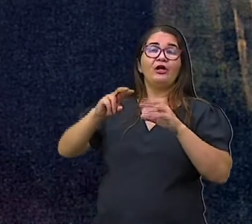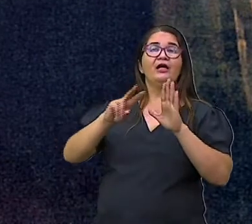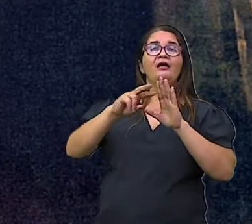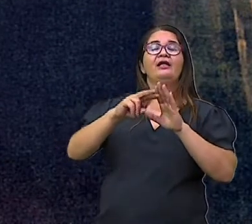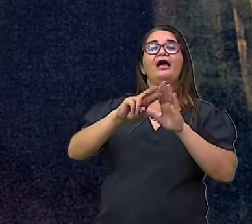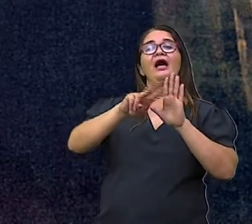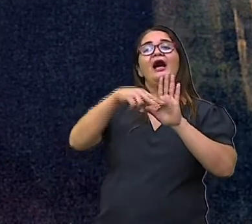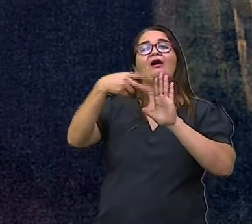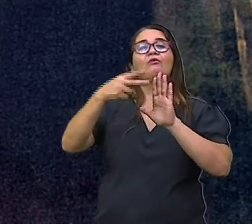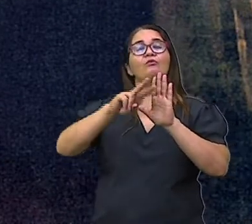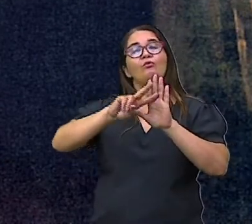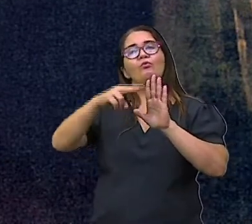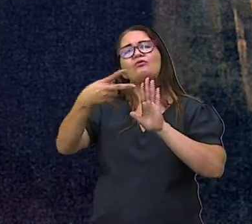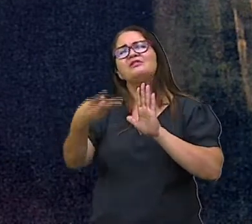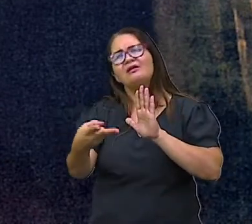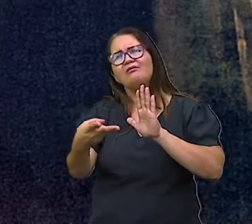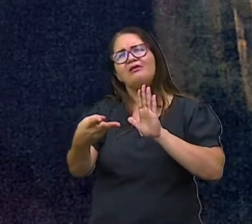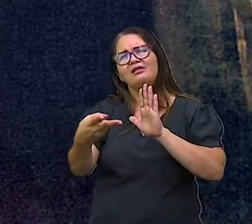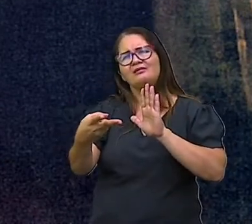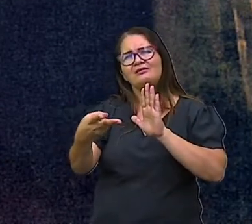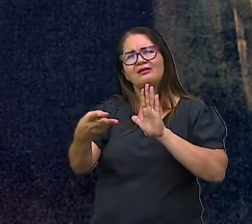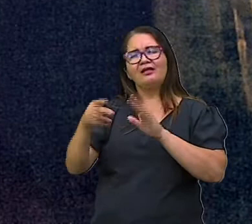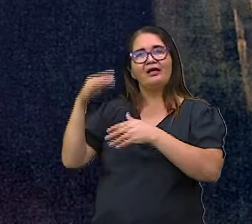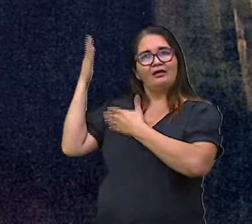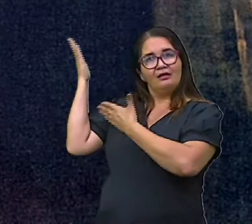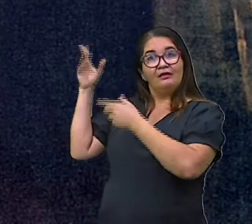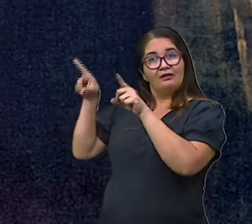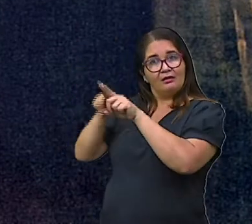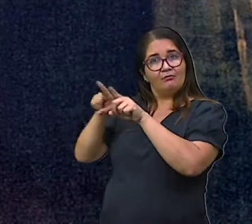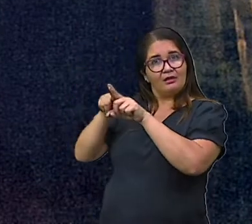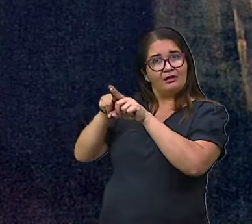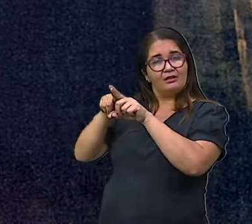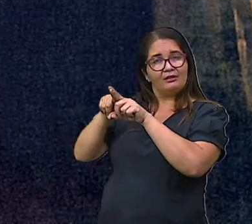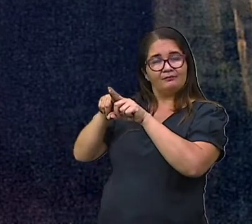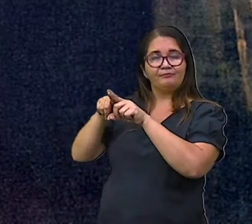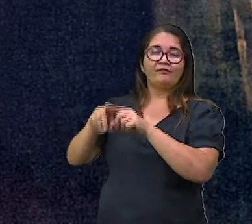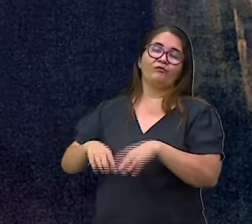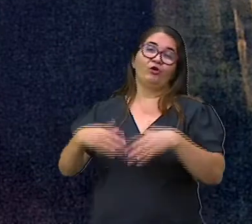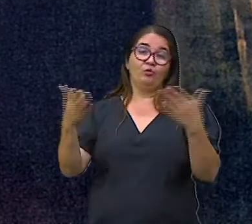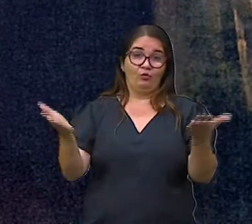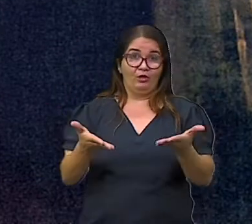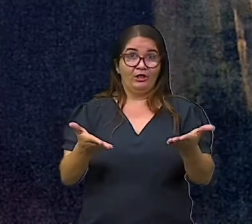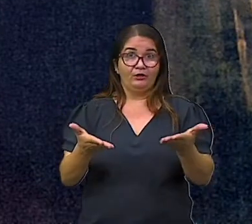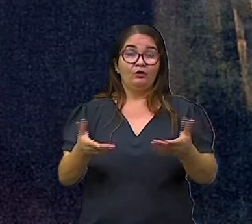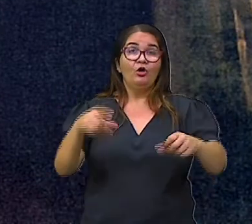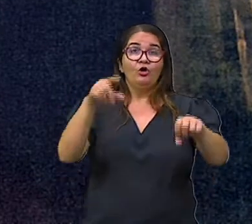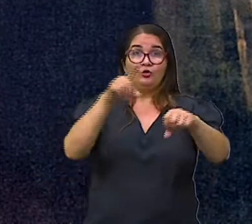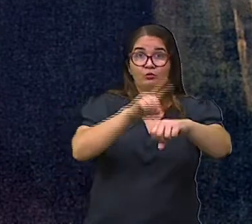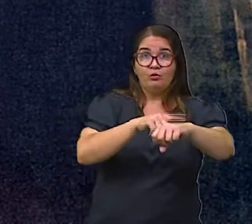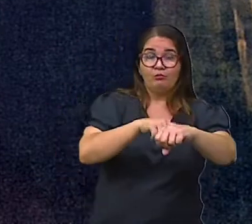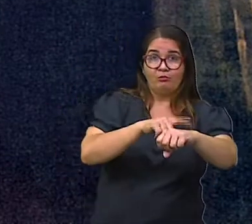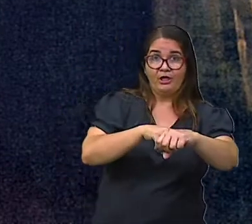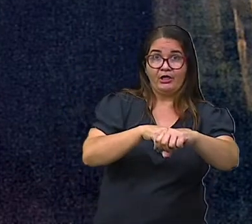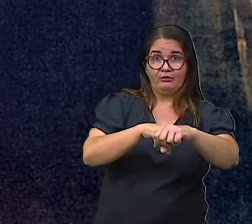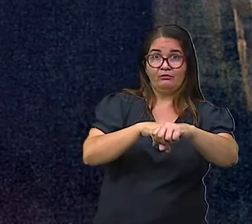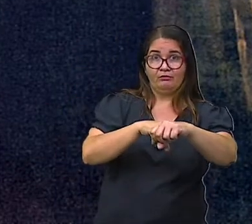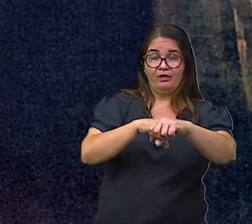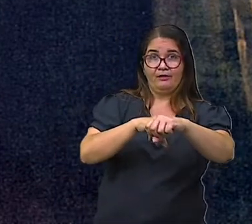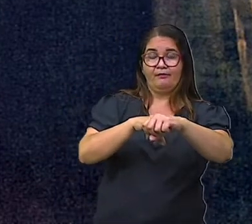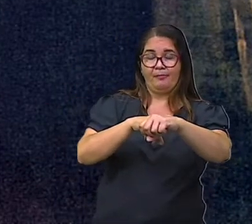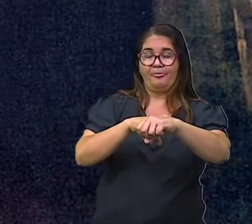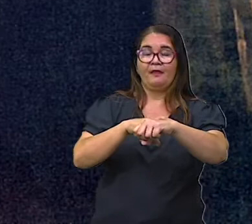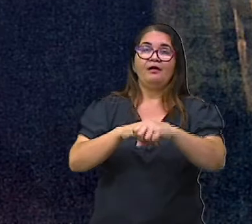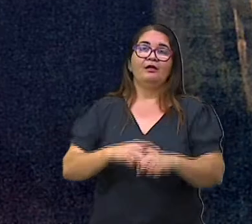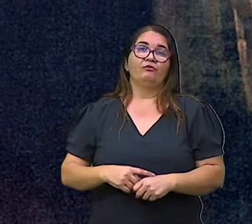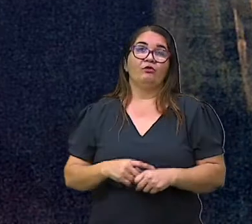para o Segundo Império, que foi quando Dom Pedro I ele vai para Portugal,